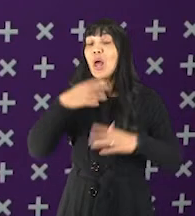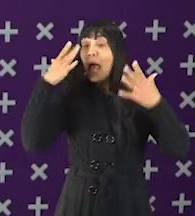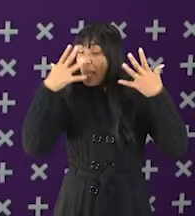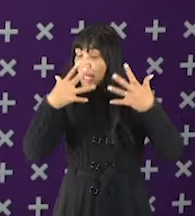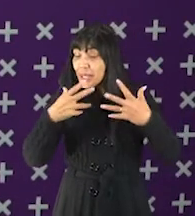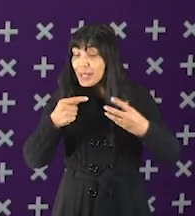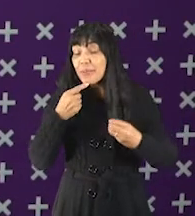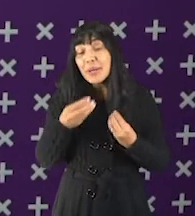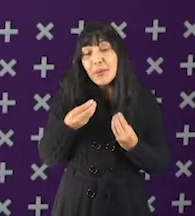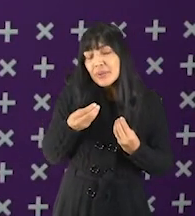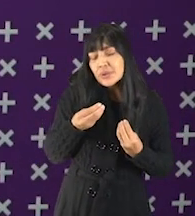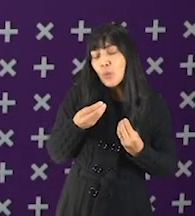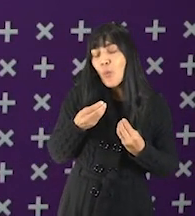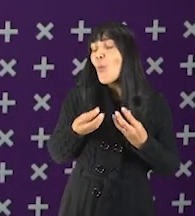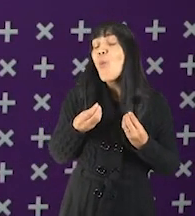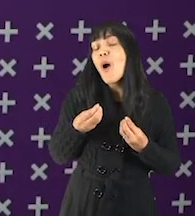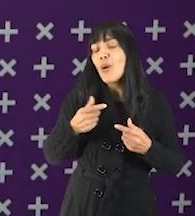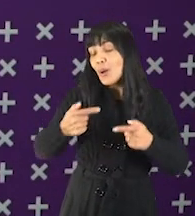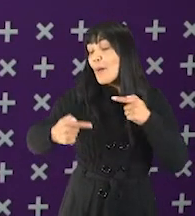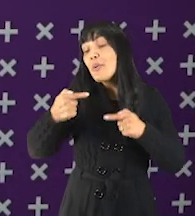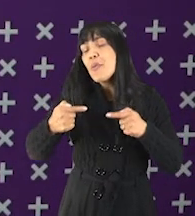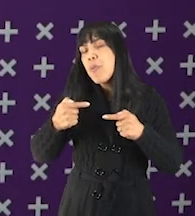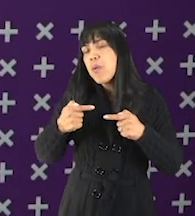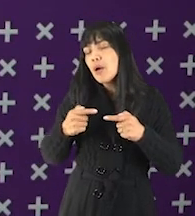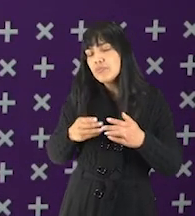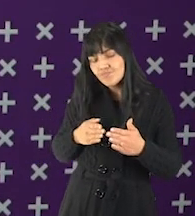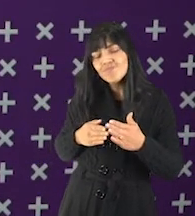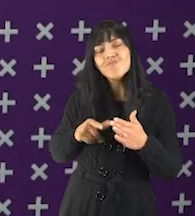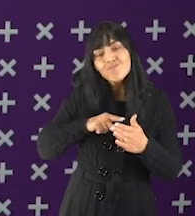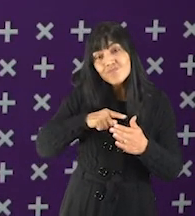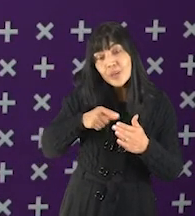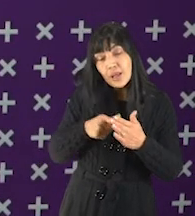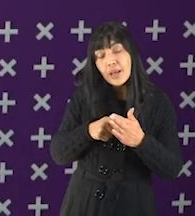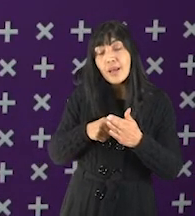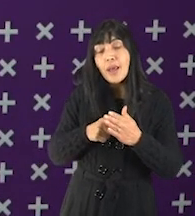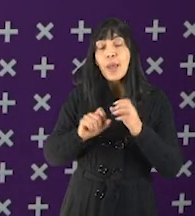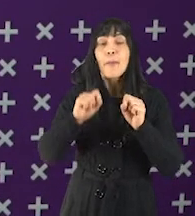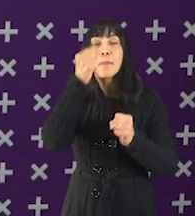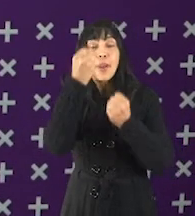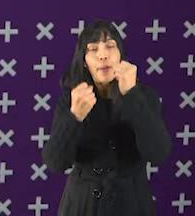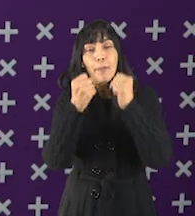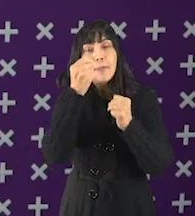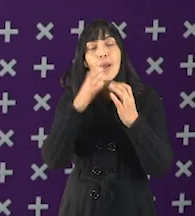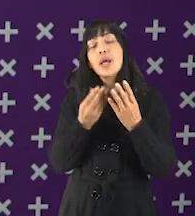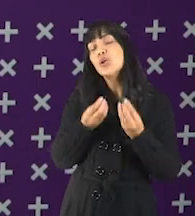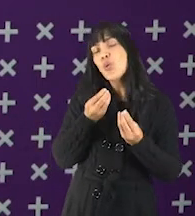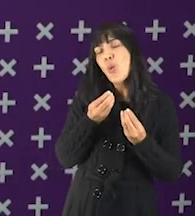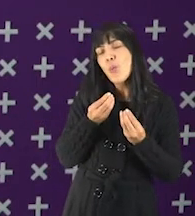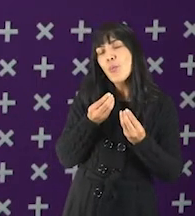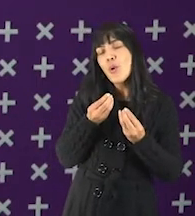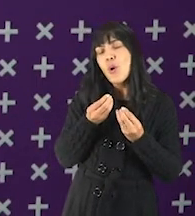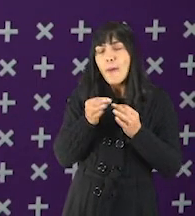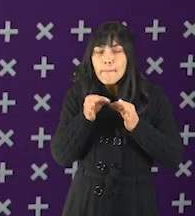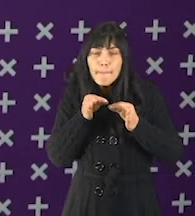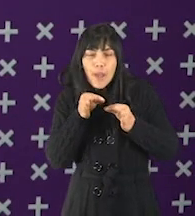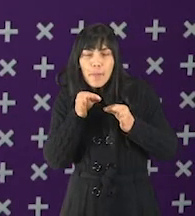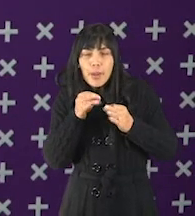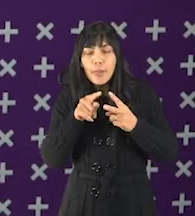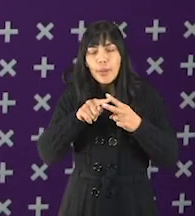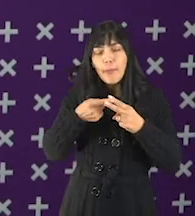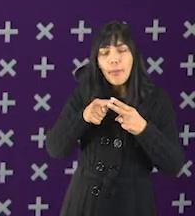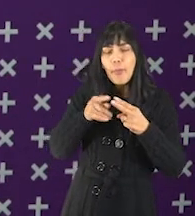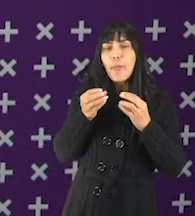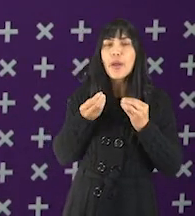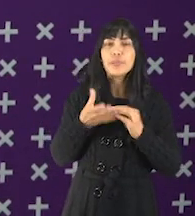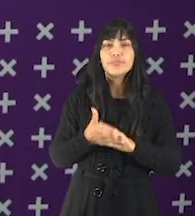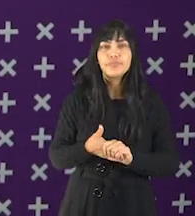gente quais são os principais desafios que vocês enfrentam nas operações Fabris e como é possível contornar cada um